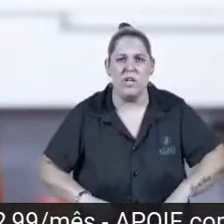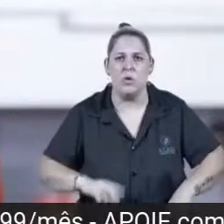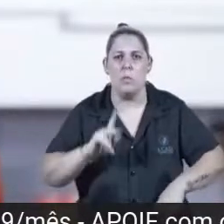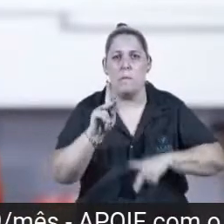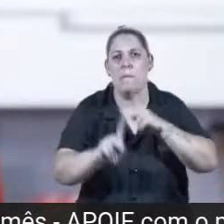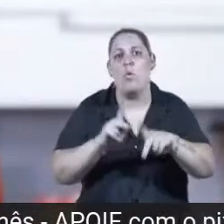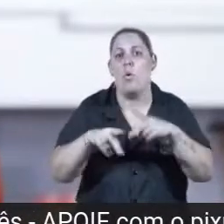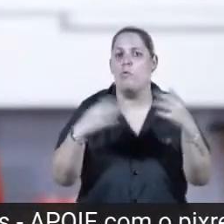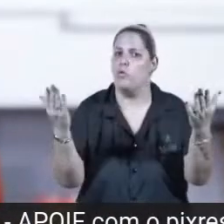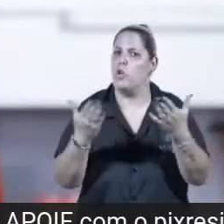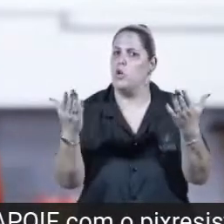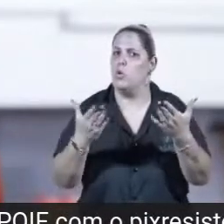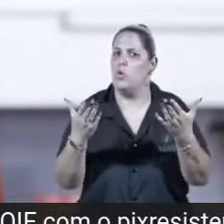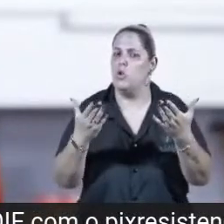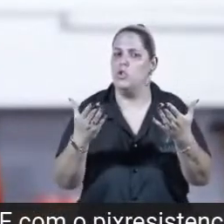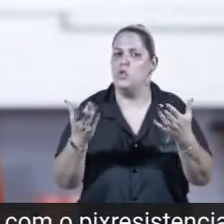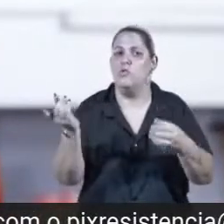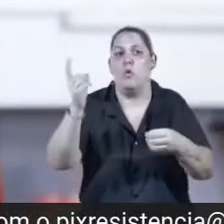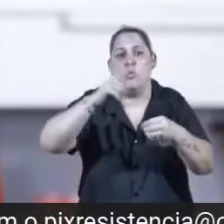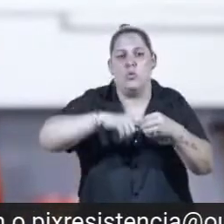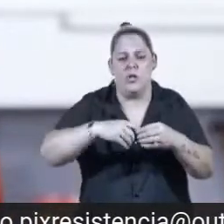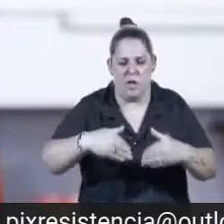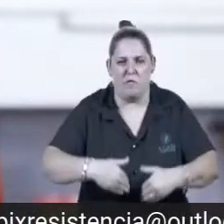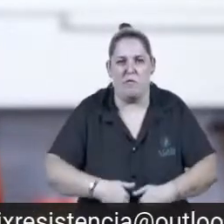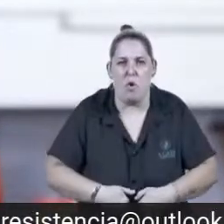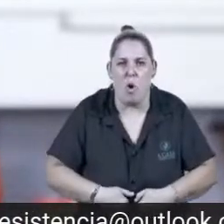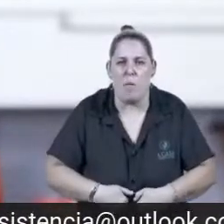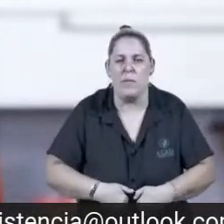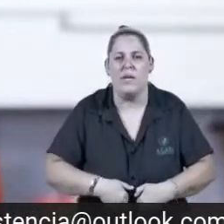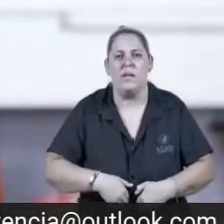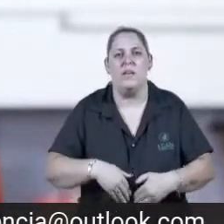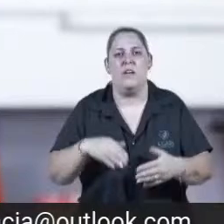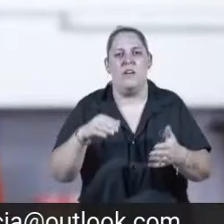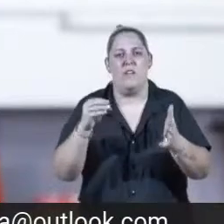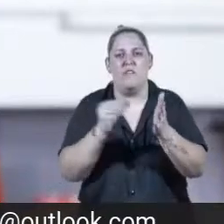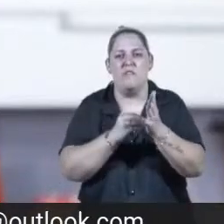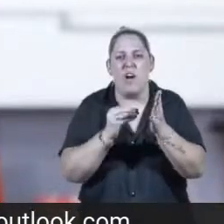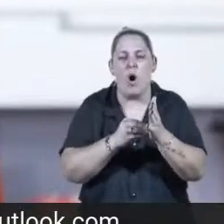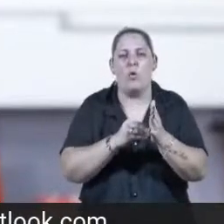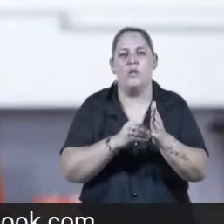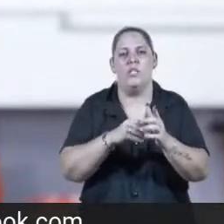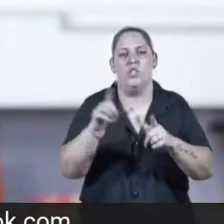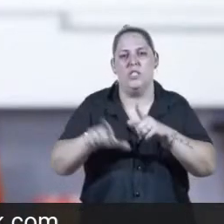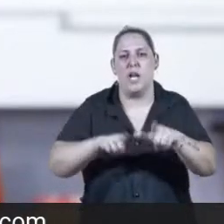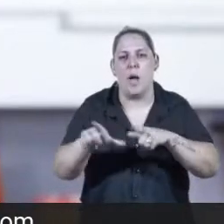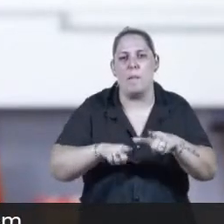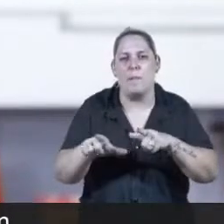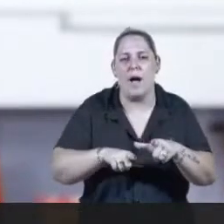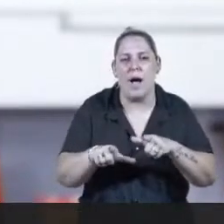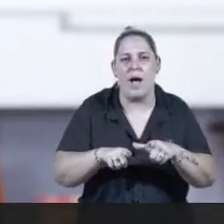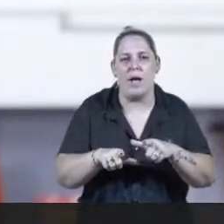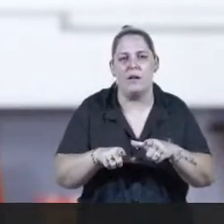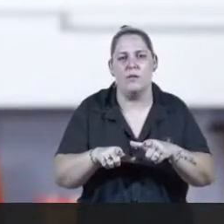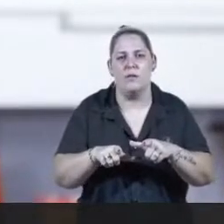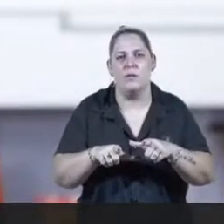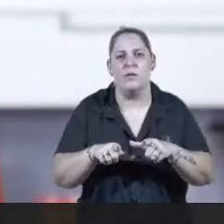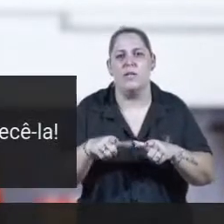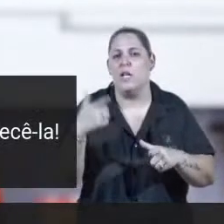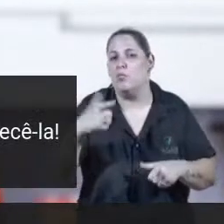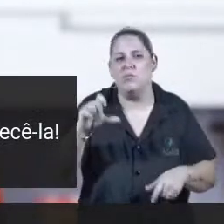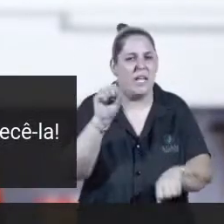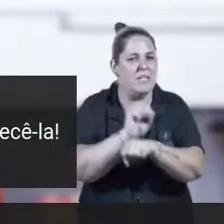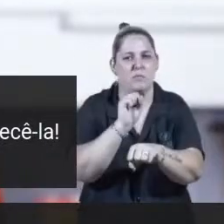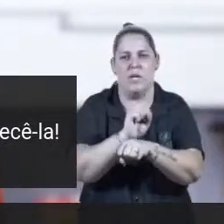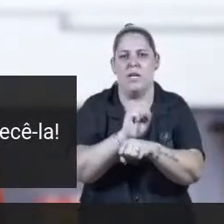hoje voltou a ter fome, desemprego, baixa renda, caristia e que está desesperançoso. E